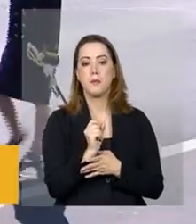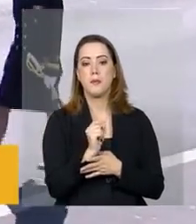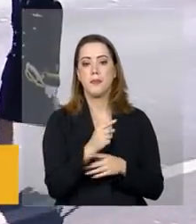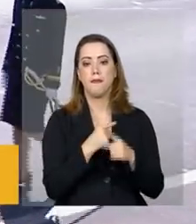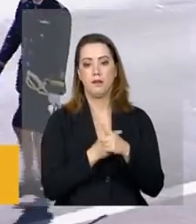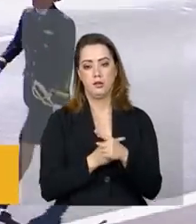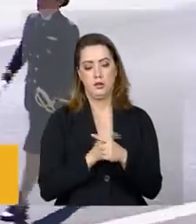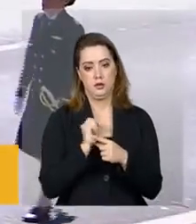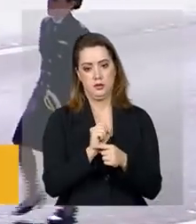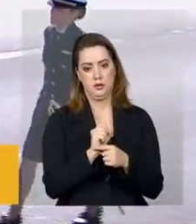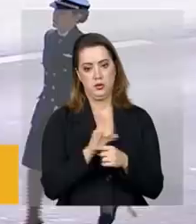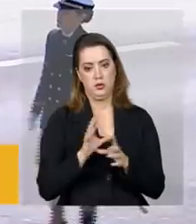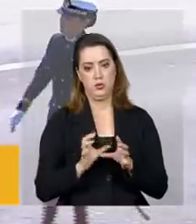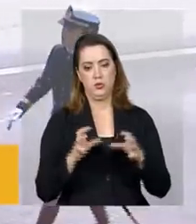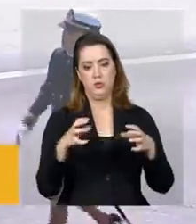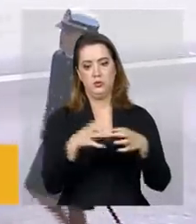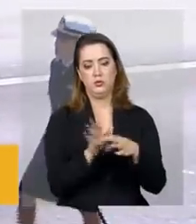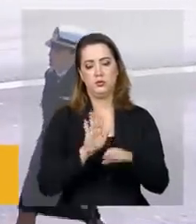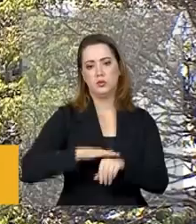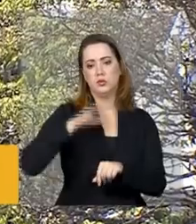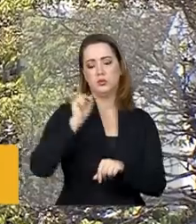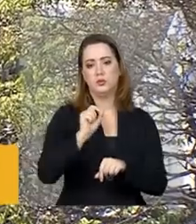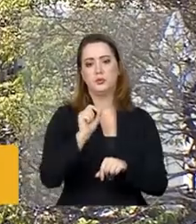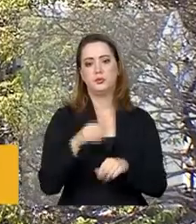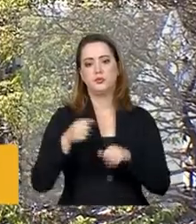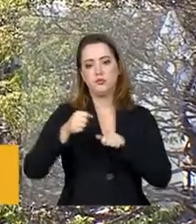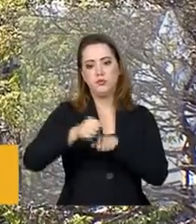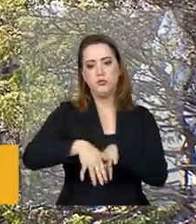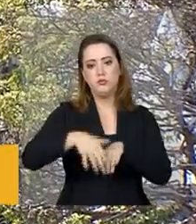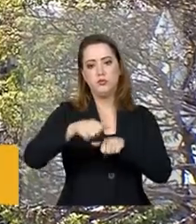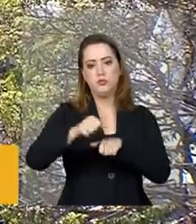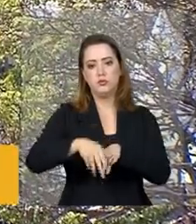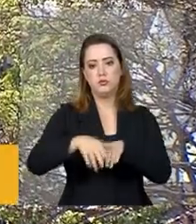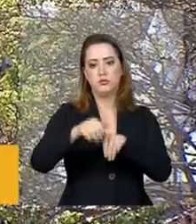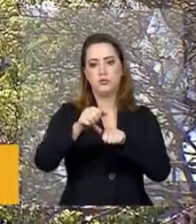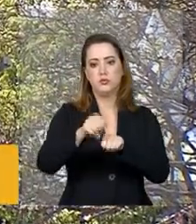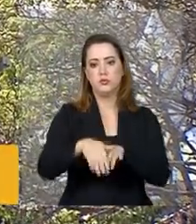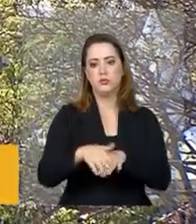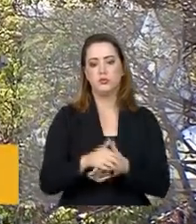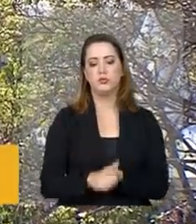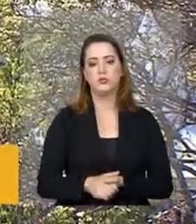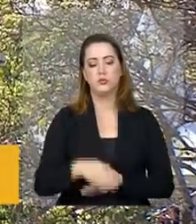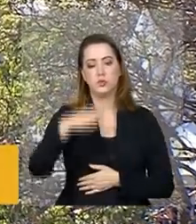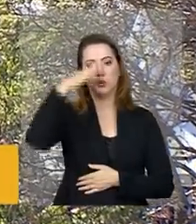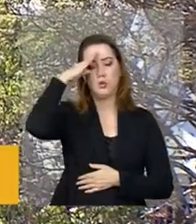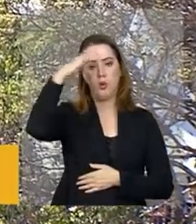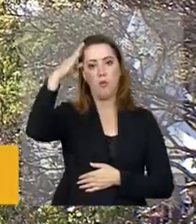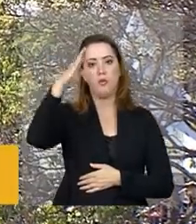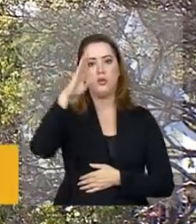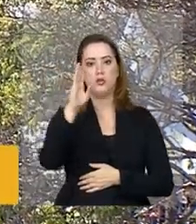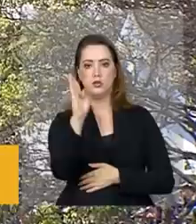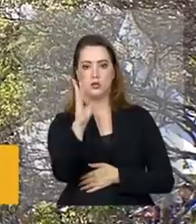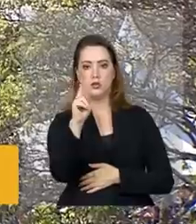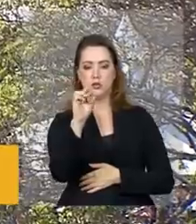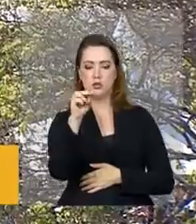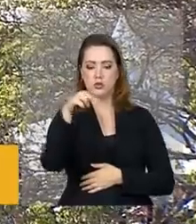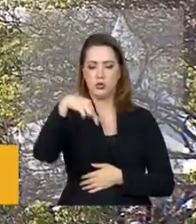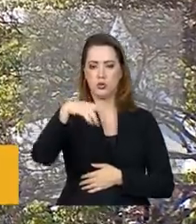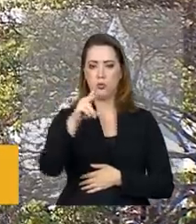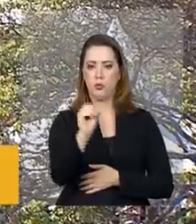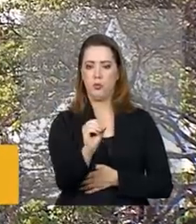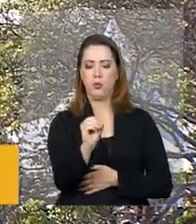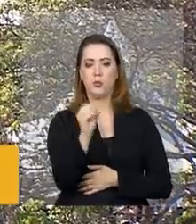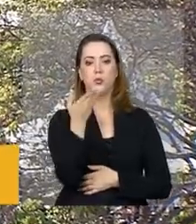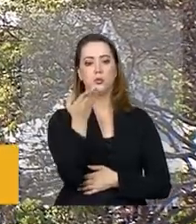do grupamento, né? Uhum. Fazendo desfile. Comandante Bruno, capitão de mar e guerra, fuzileiro naval. Na sequência